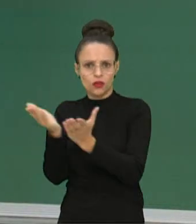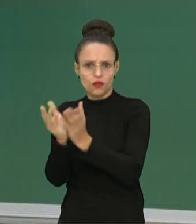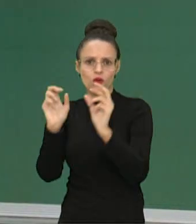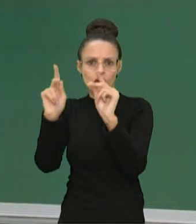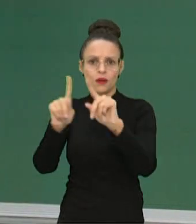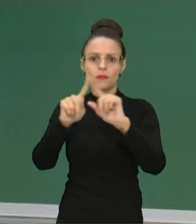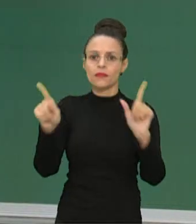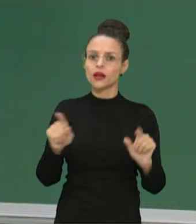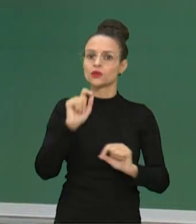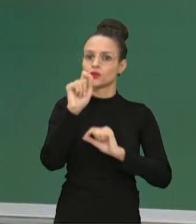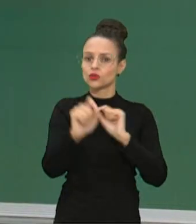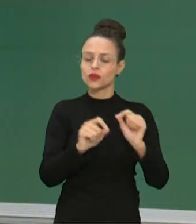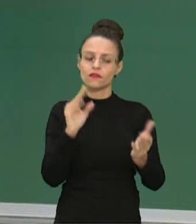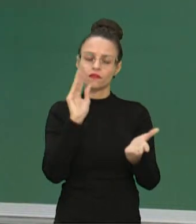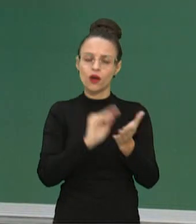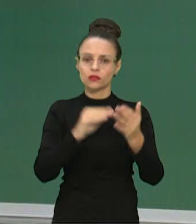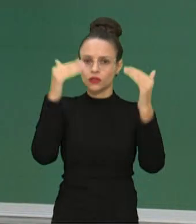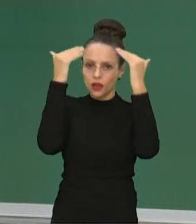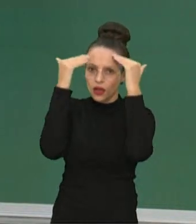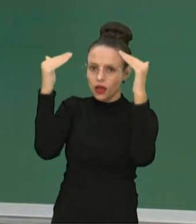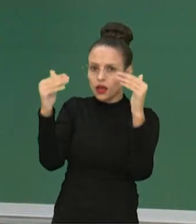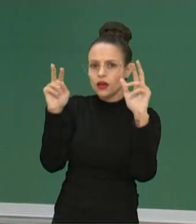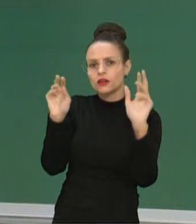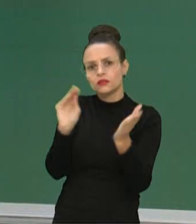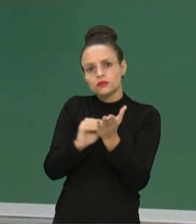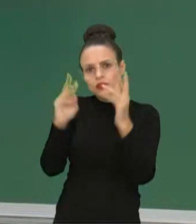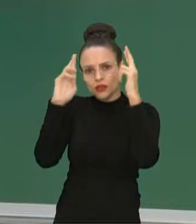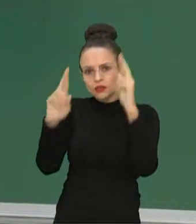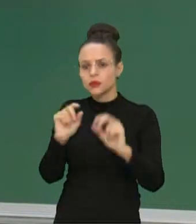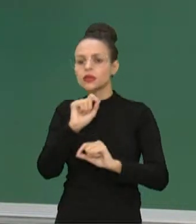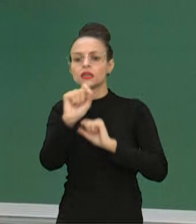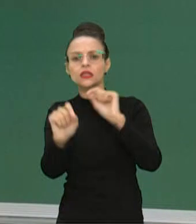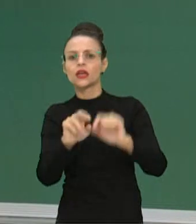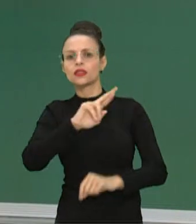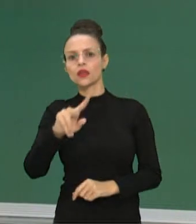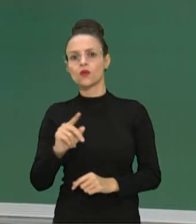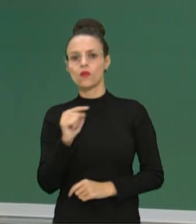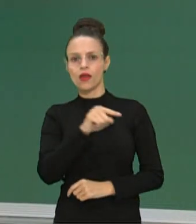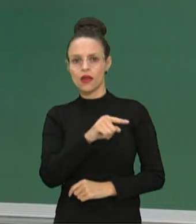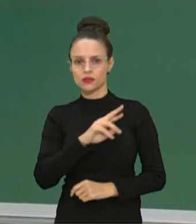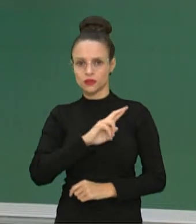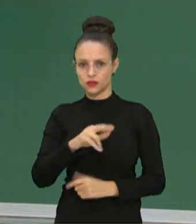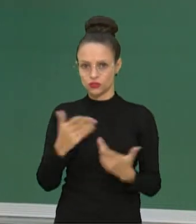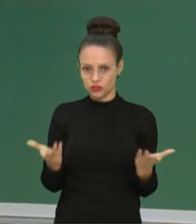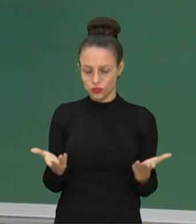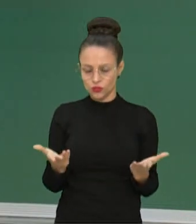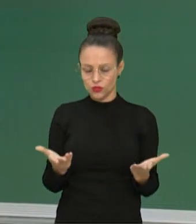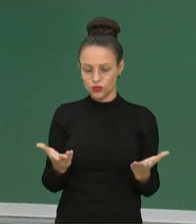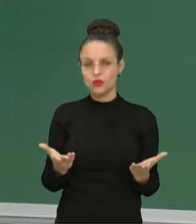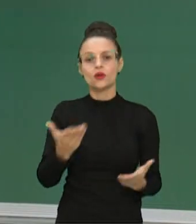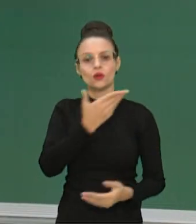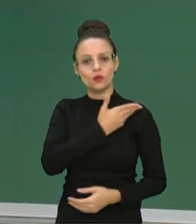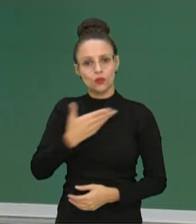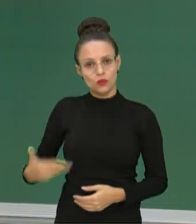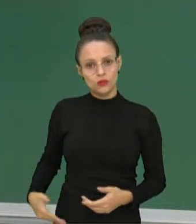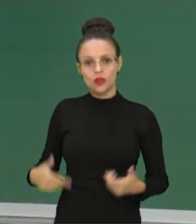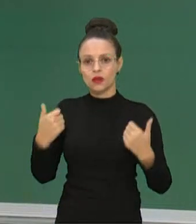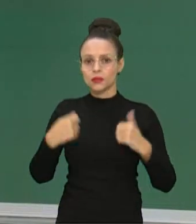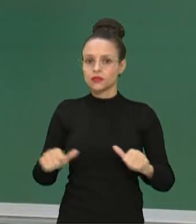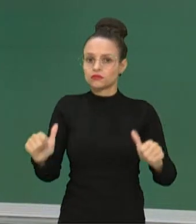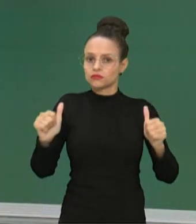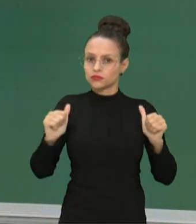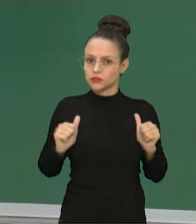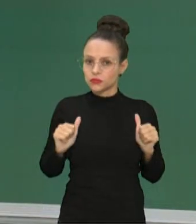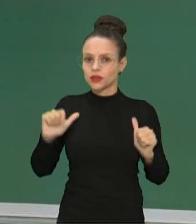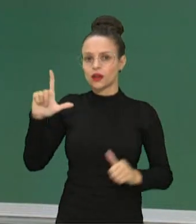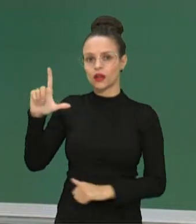assim acaba sendo um desrespeito, entre aspas, com aqueles que não são. Então, o Estado precisa se mostrar